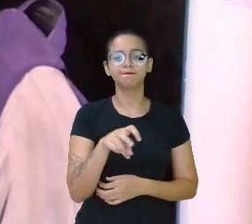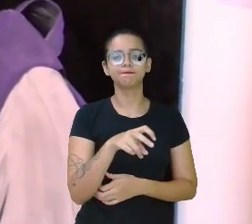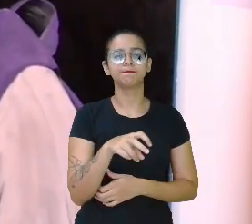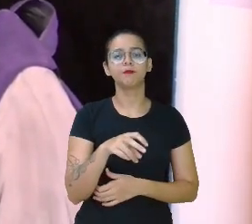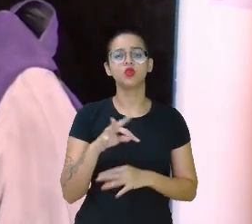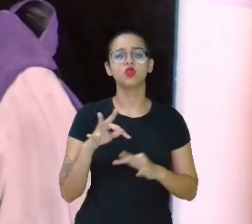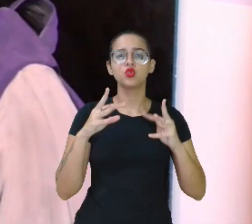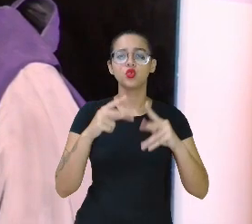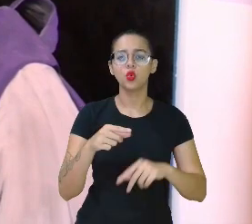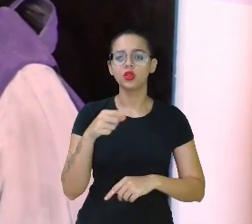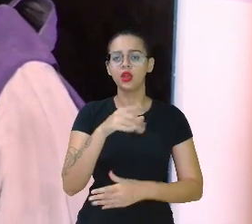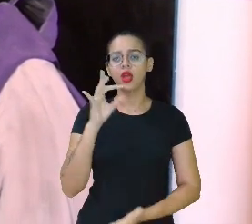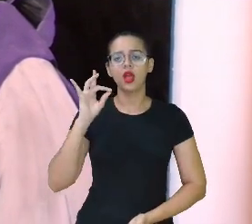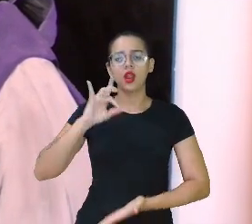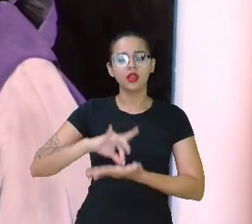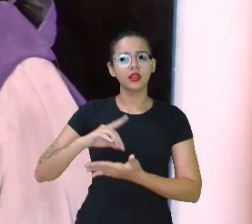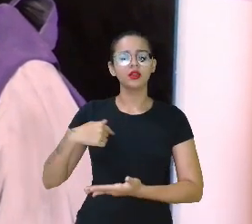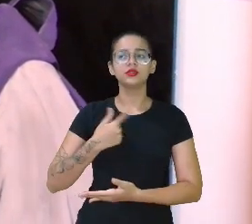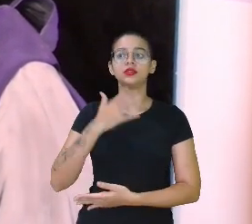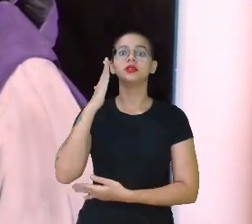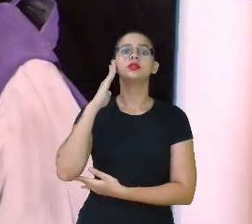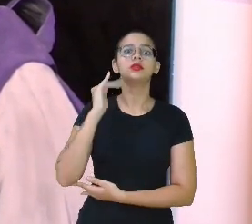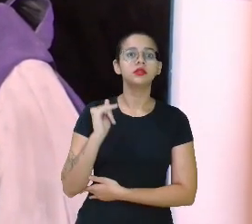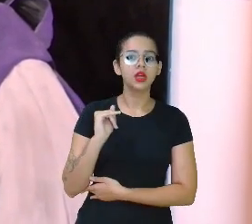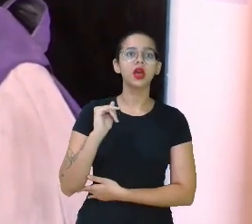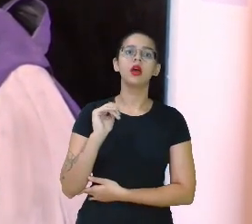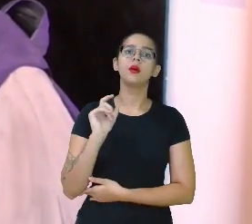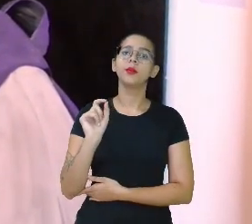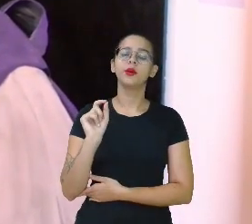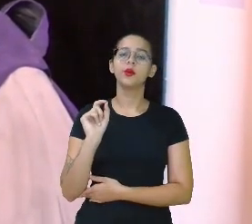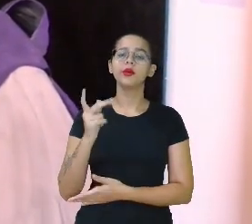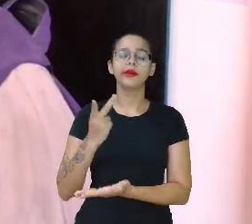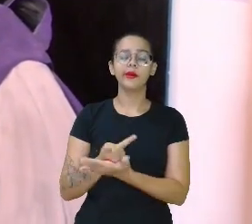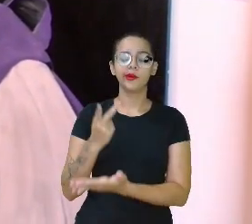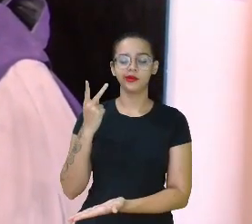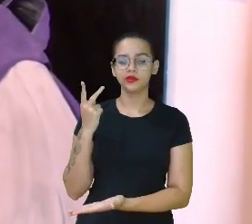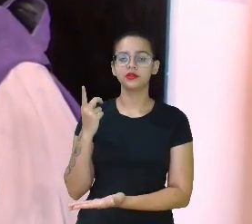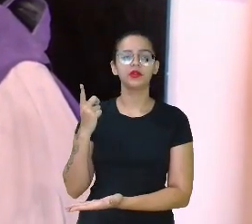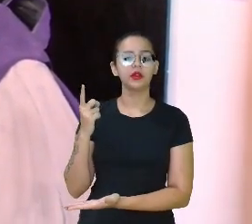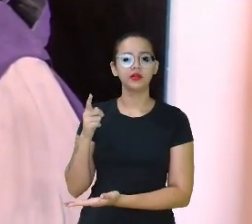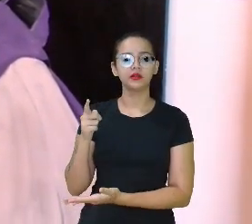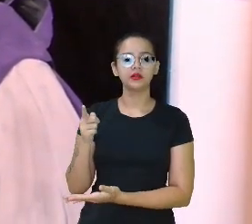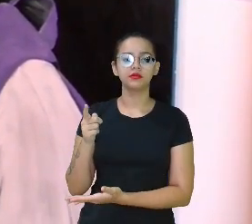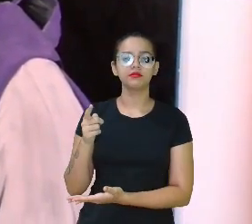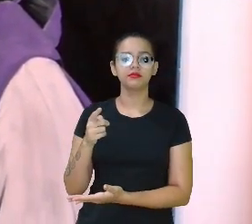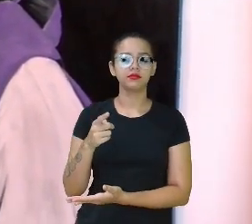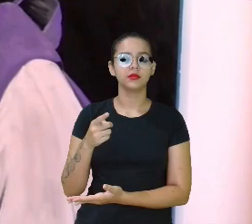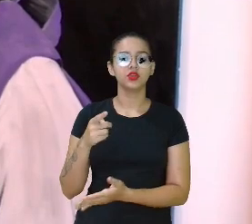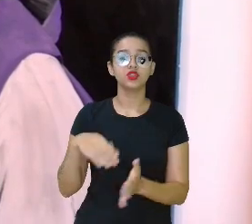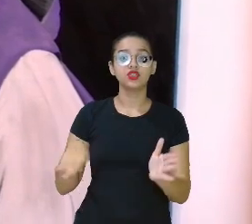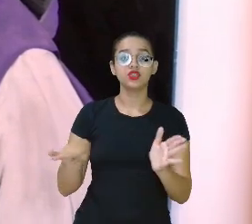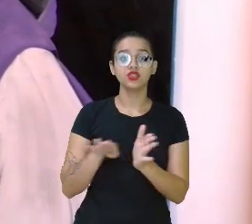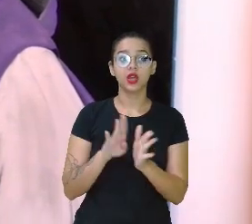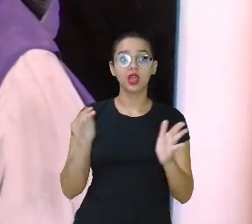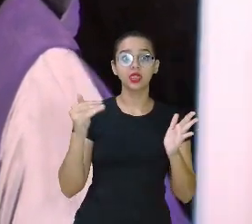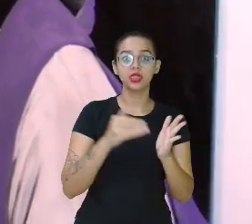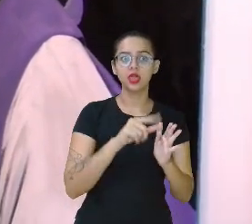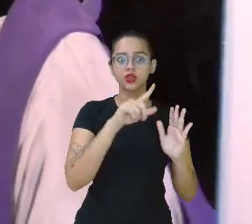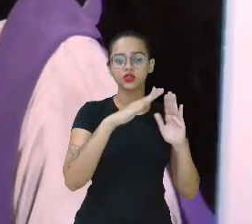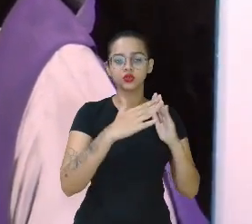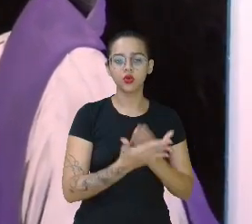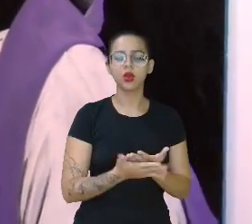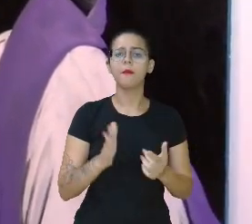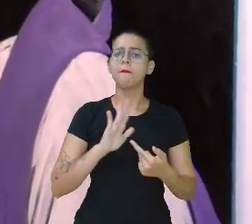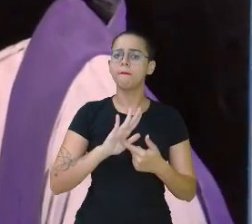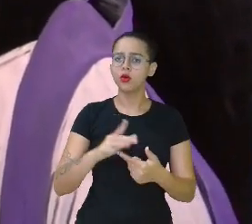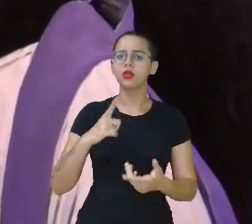Toda aquela realidade que a gente sabe o que acontece, você driblar tudo aquilo e chegar até a escola, isso mostra o quanto você realmente